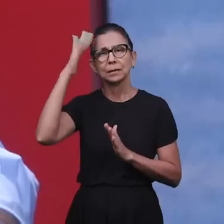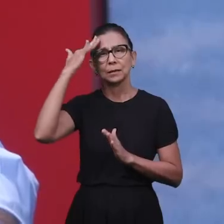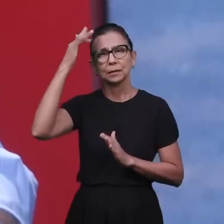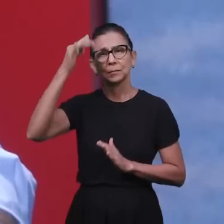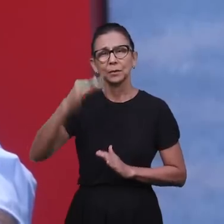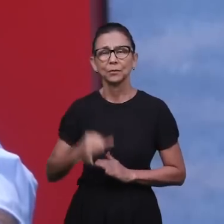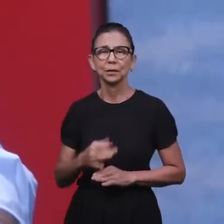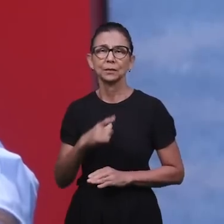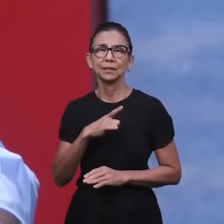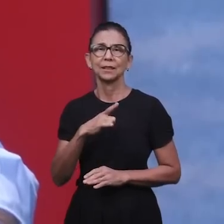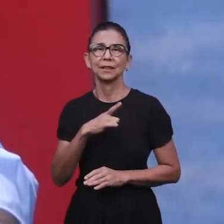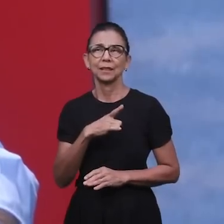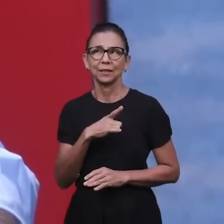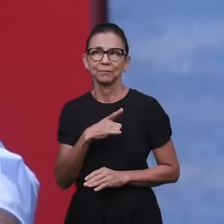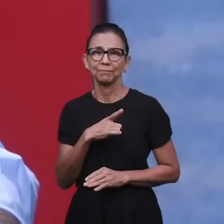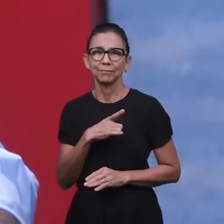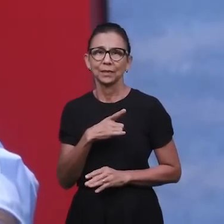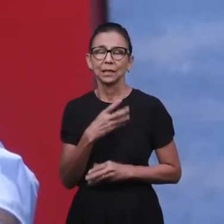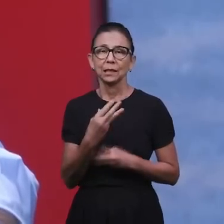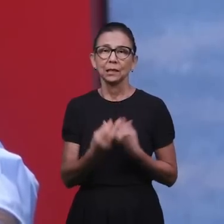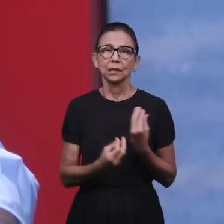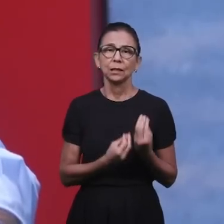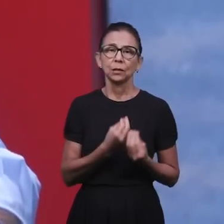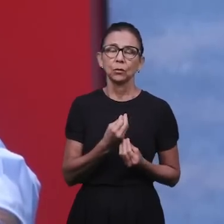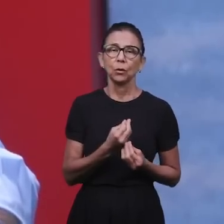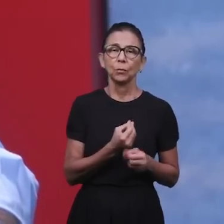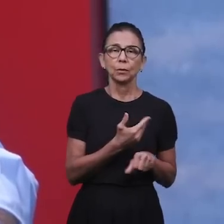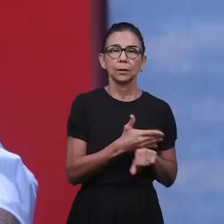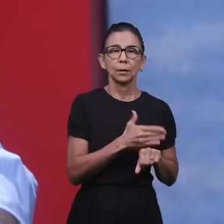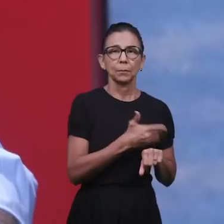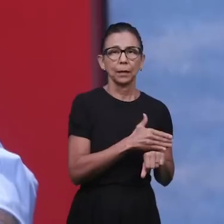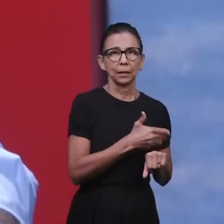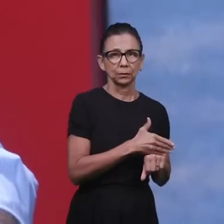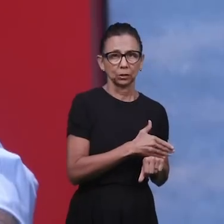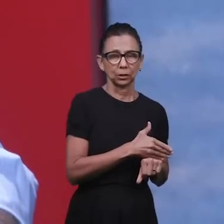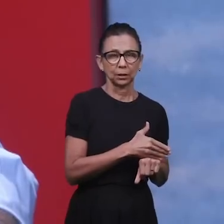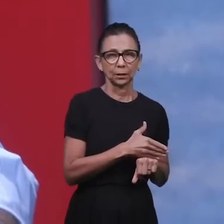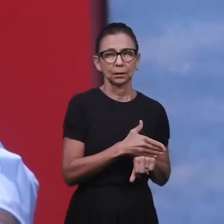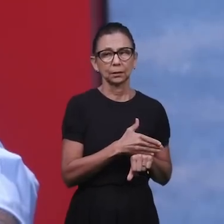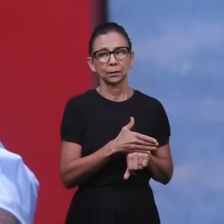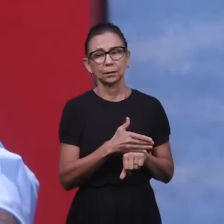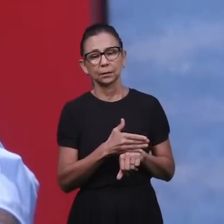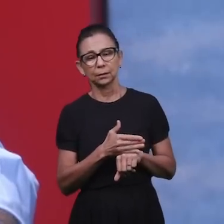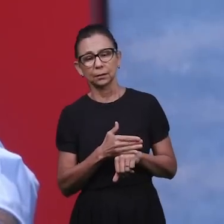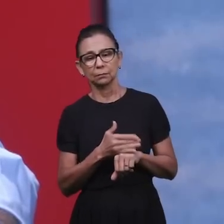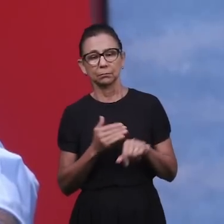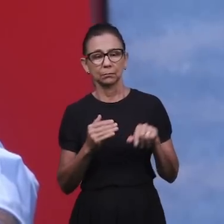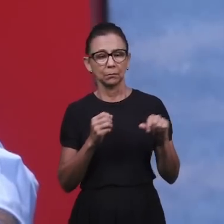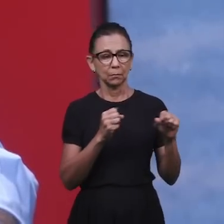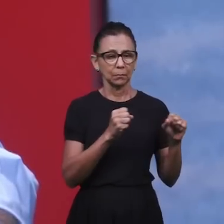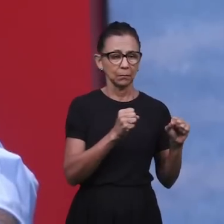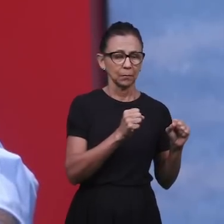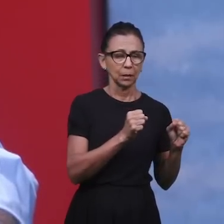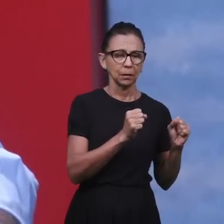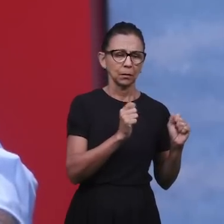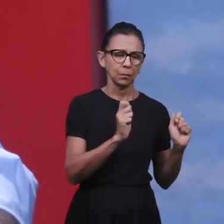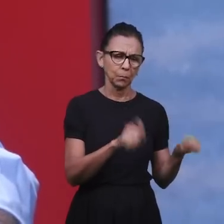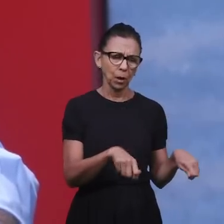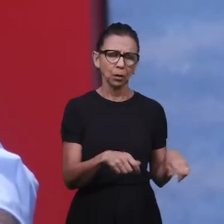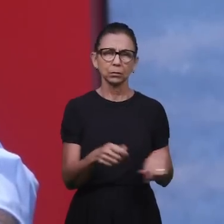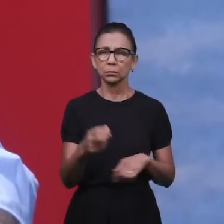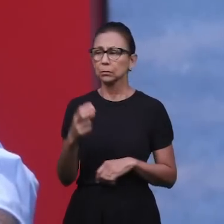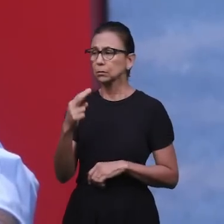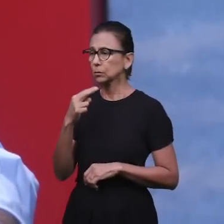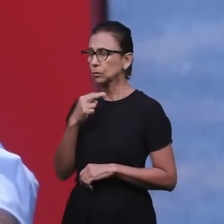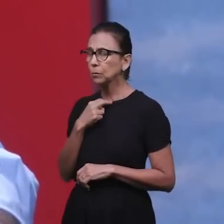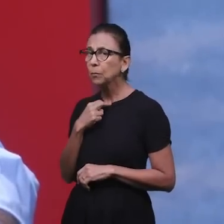você vai aplicar isso e distinguir aquilo que convém, que não convém, e como é que você vai aplicar isso no meio das